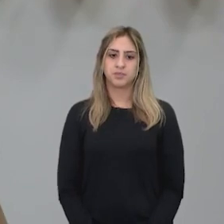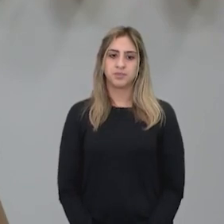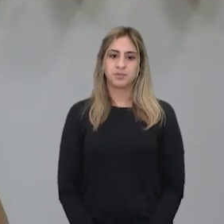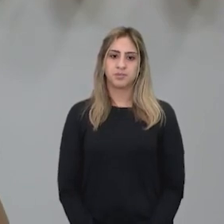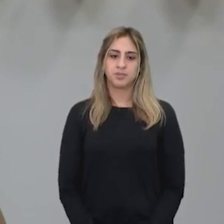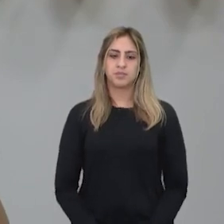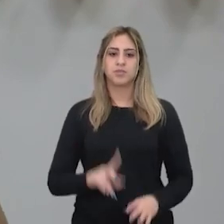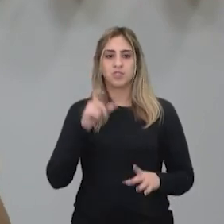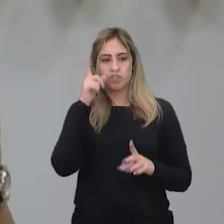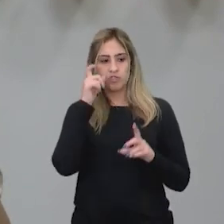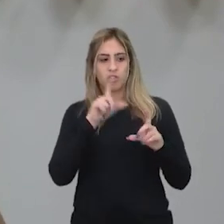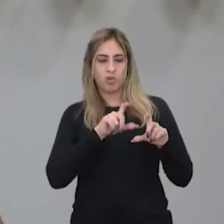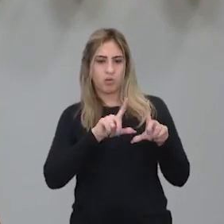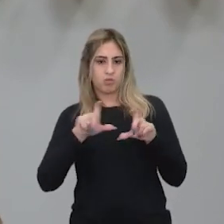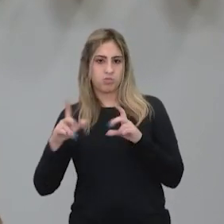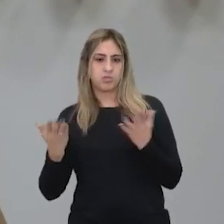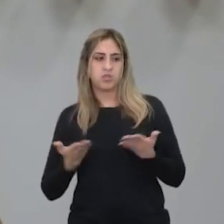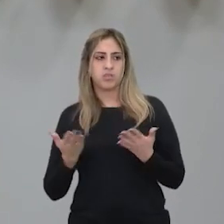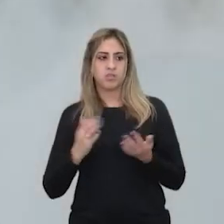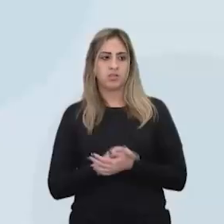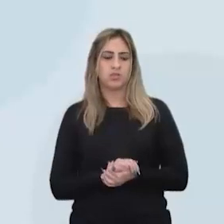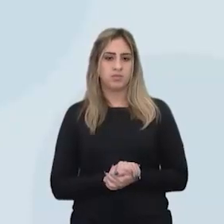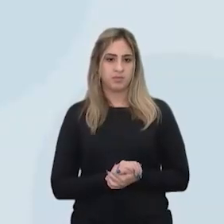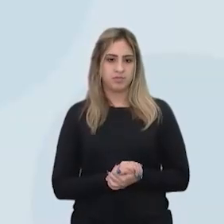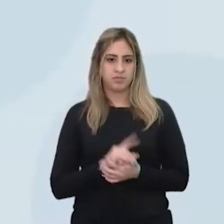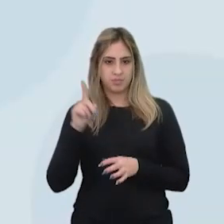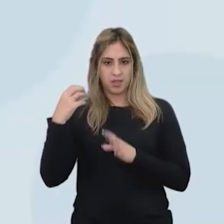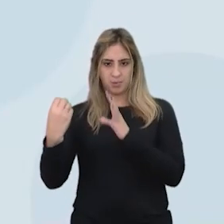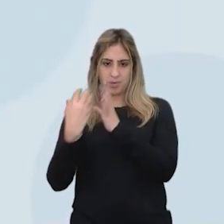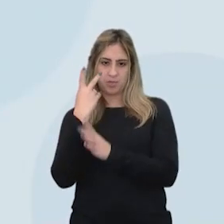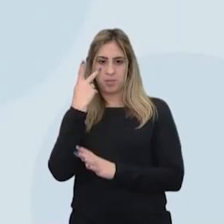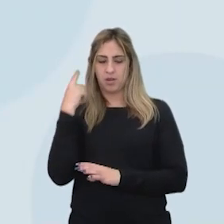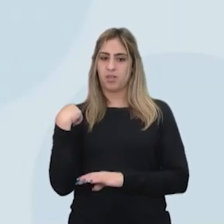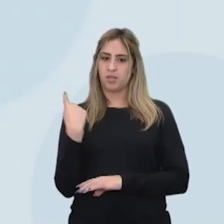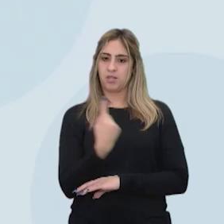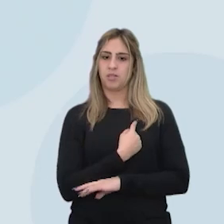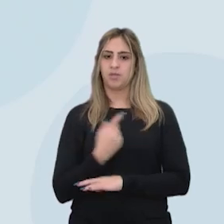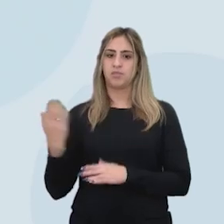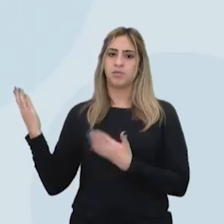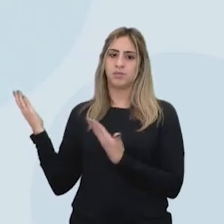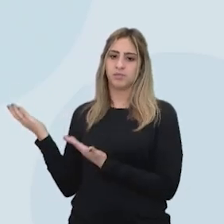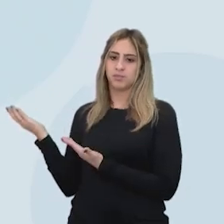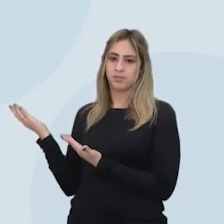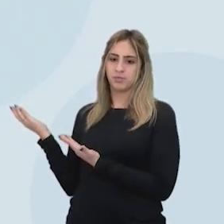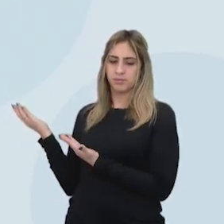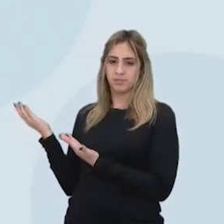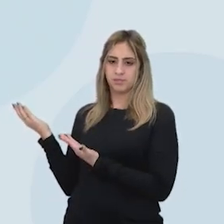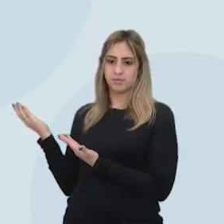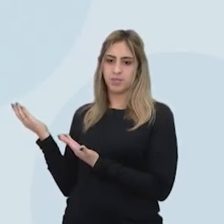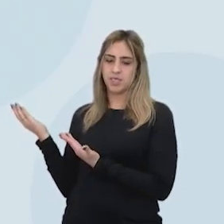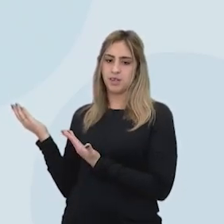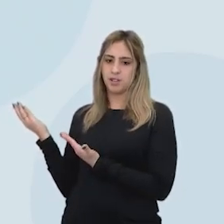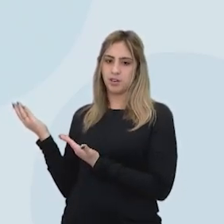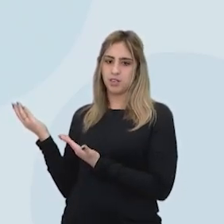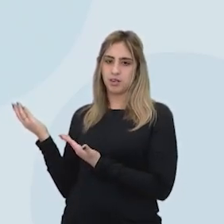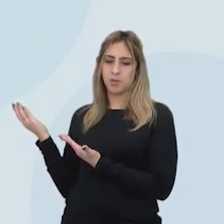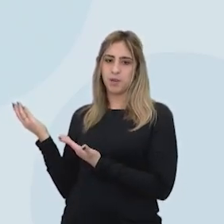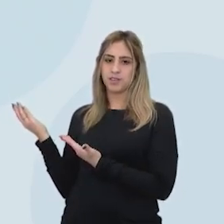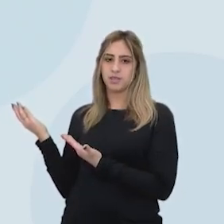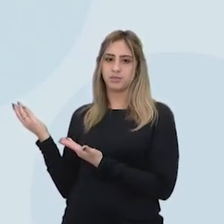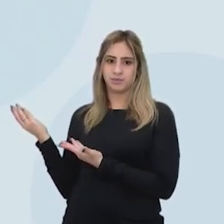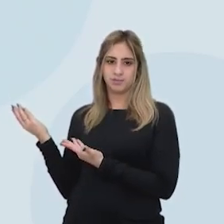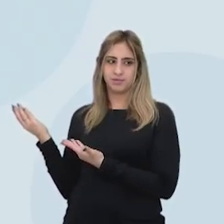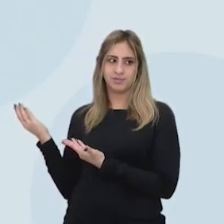agora uma galeria de fotos da Cláudia, que ela mandou pra gente, e aí você vai falando onde você tava. Tá bom. Porque são lugares